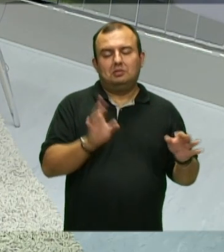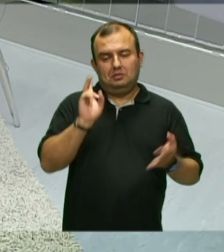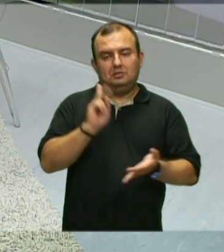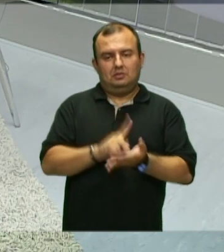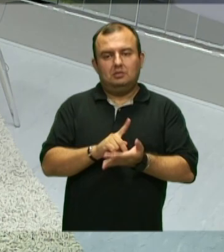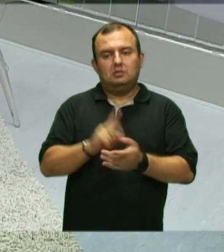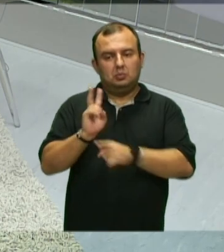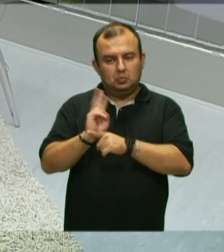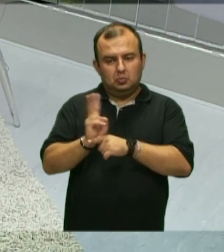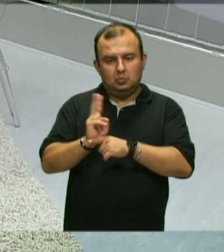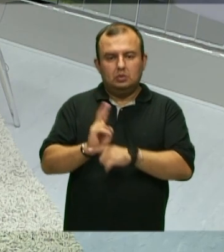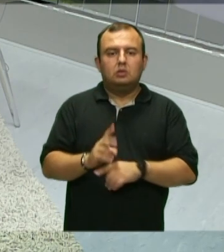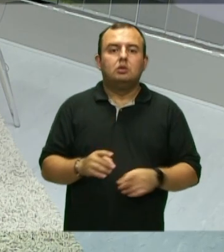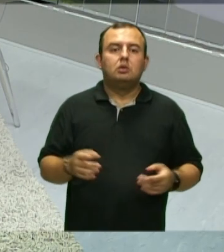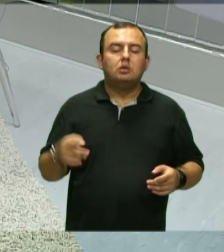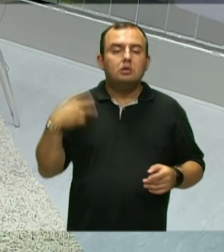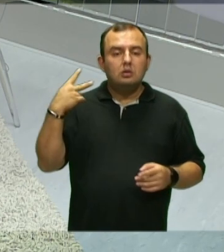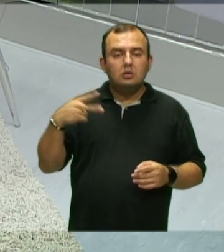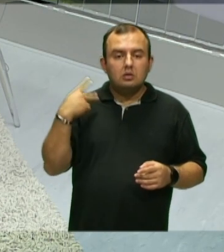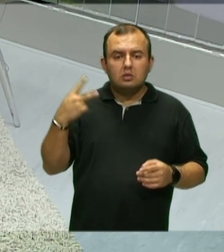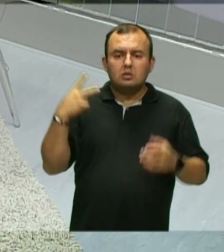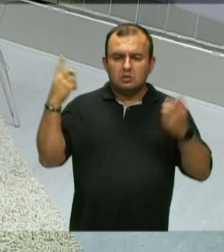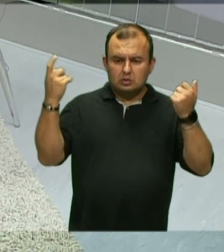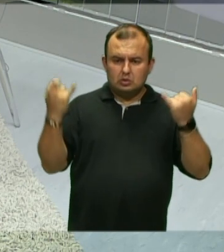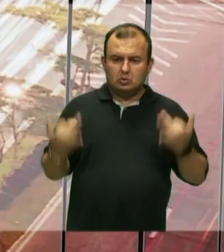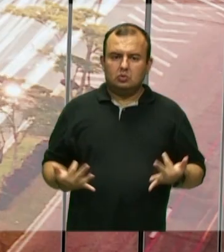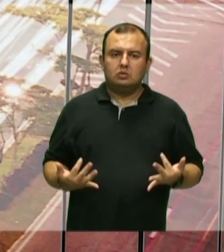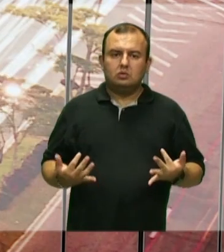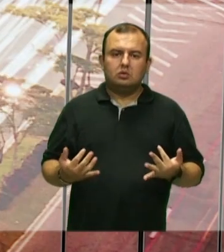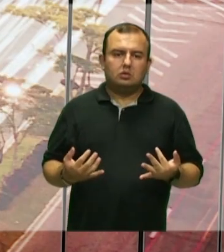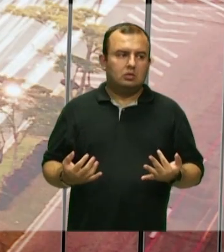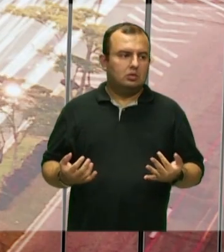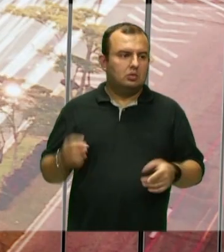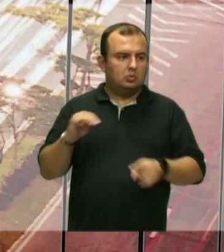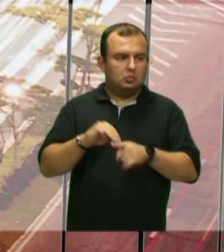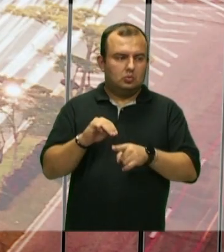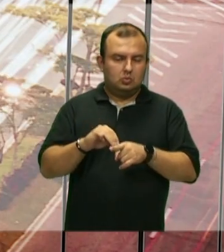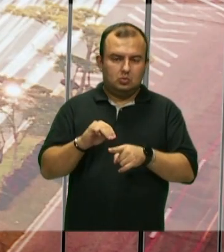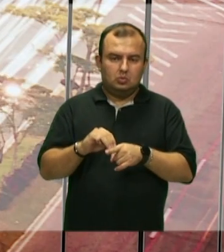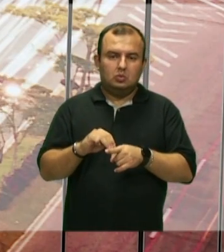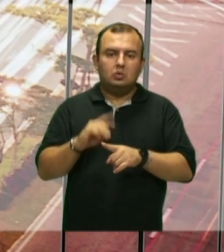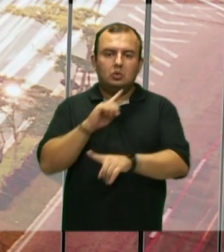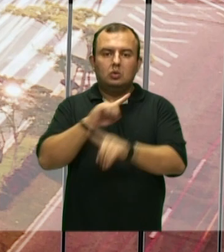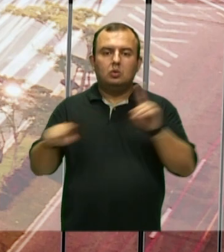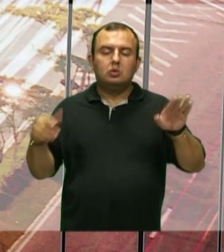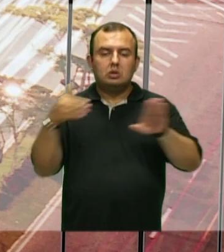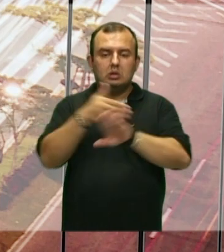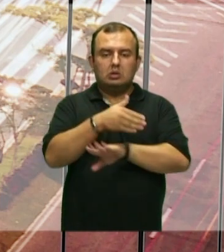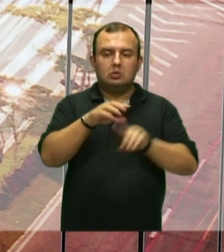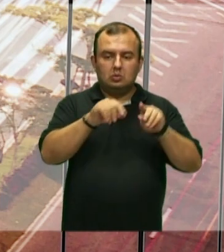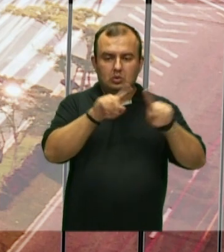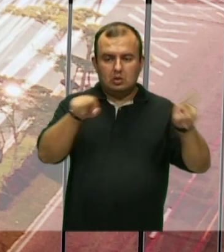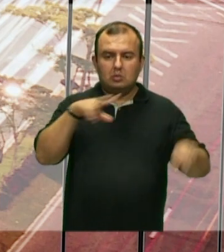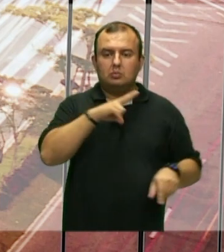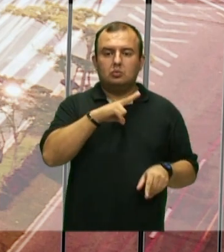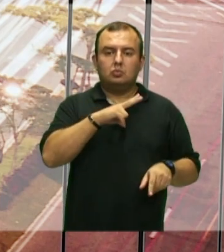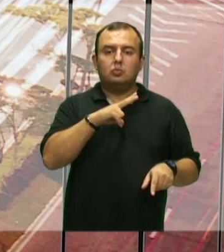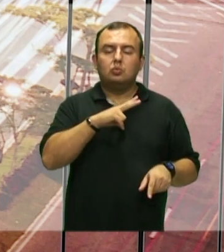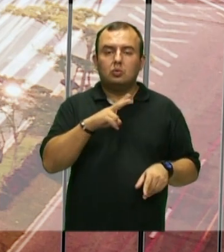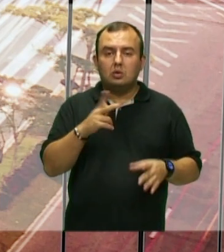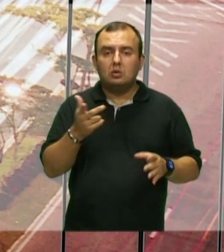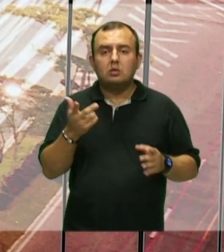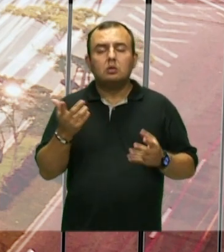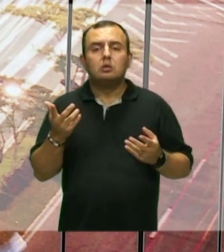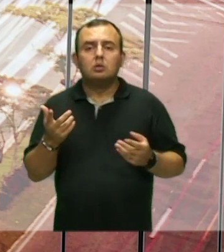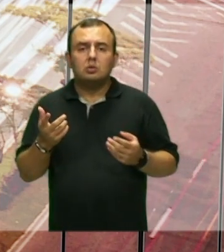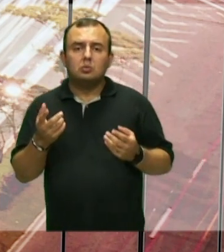né? Vereador, o senhor falou também, né, a respeito de que o município não pode entrar nos terrenos particulares para limpar. Muitos municípios acabam